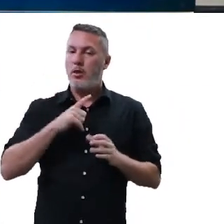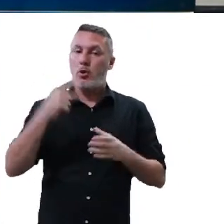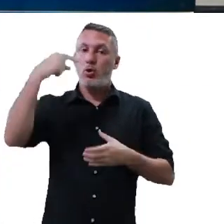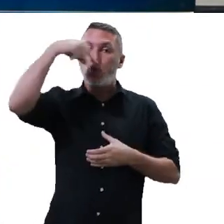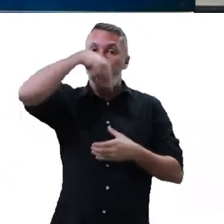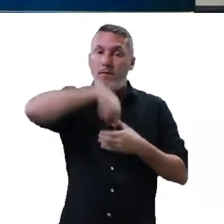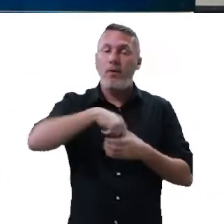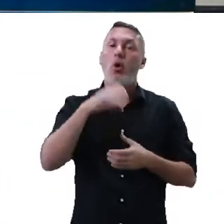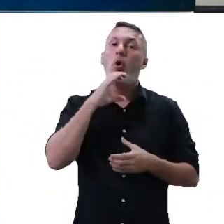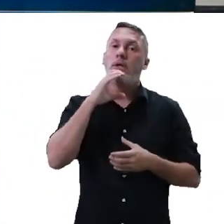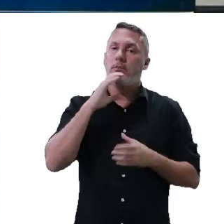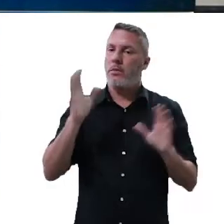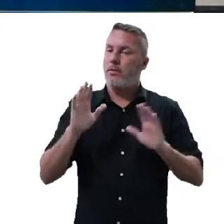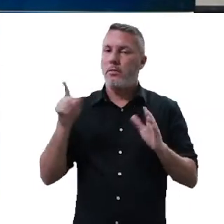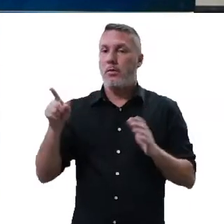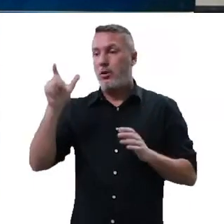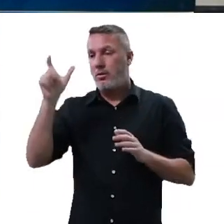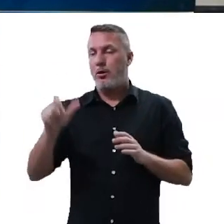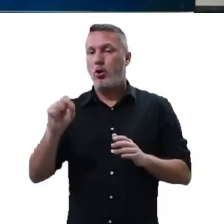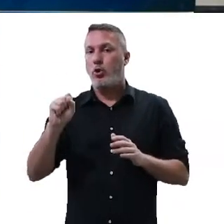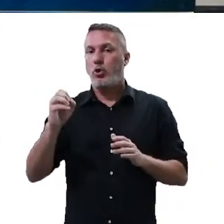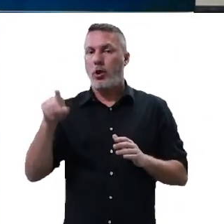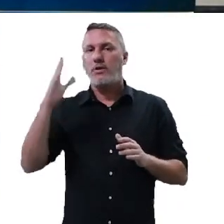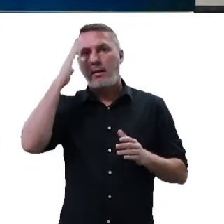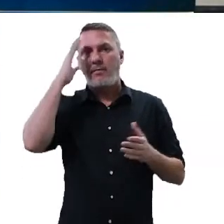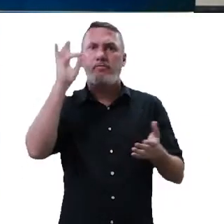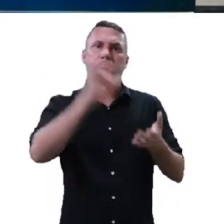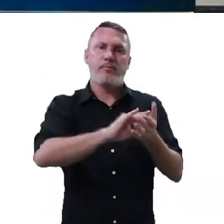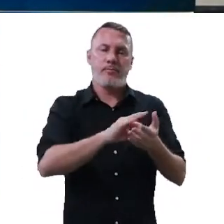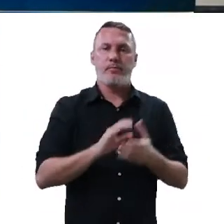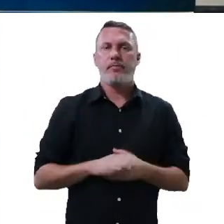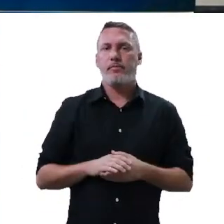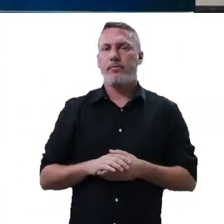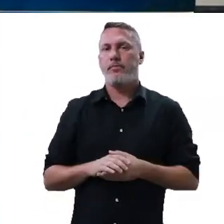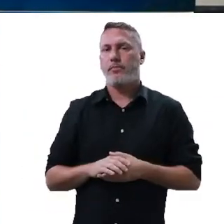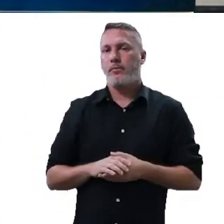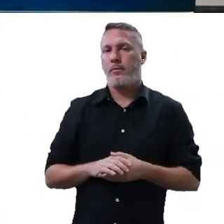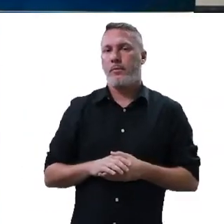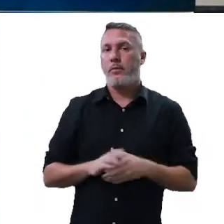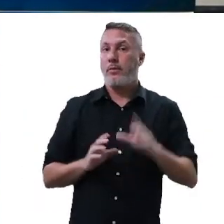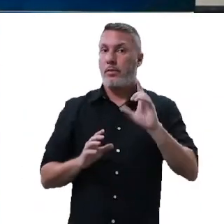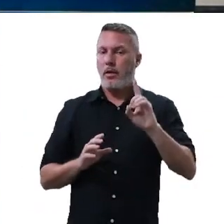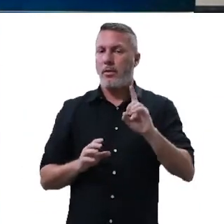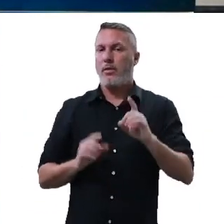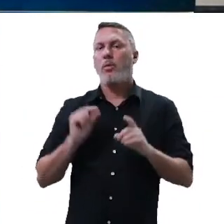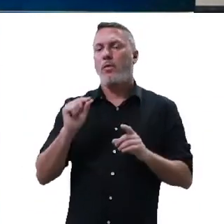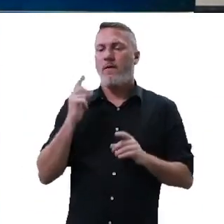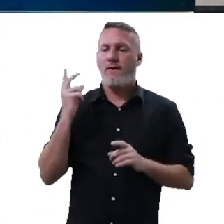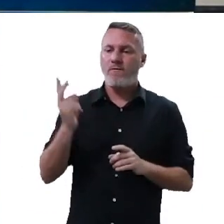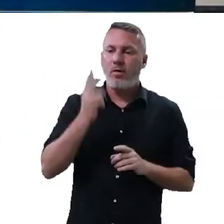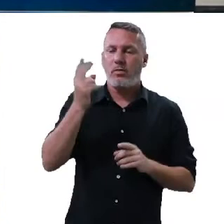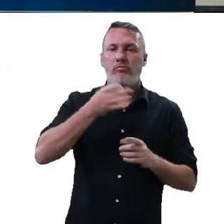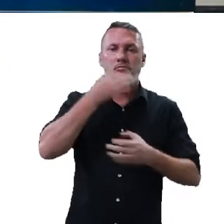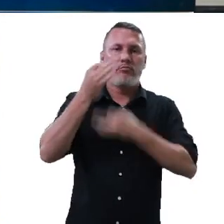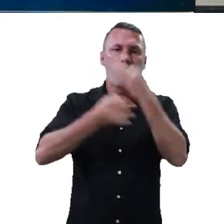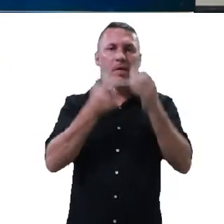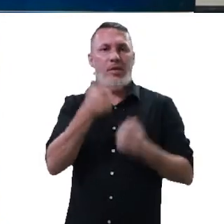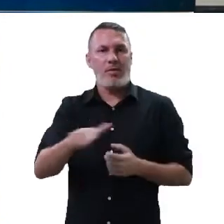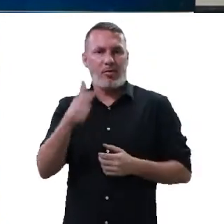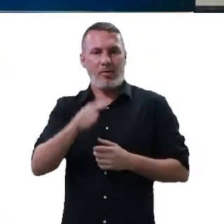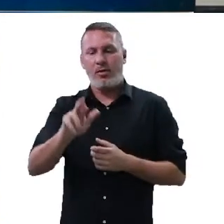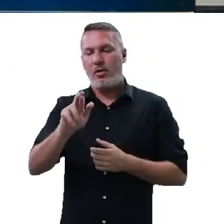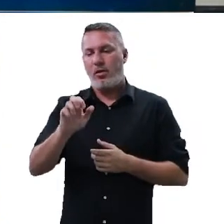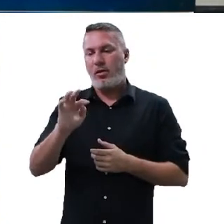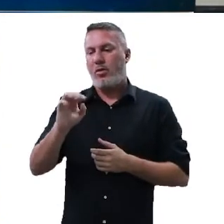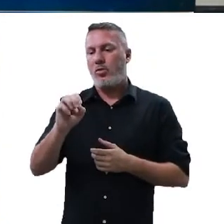era um subjetivista e relativista do conhecimento. Letra D. Valorização da argumentação retórica.